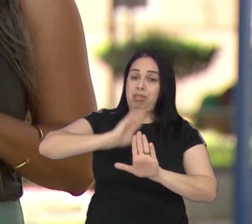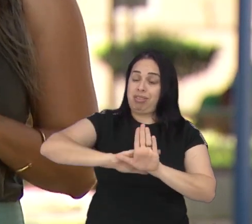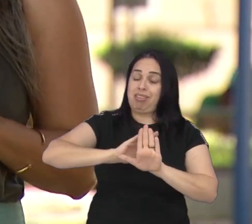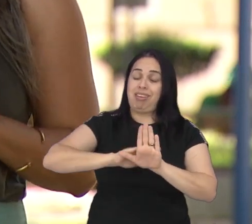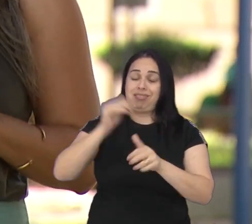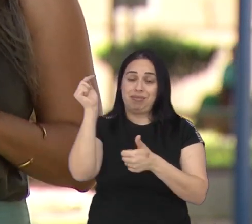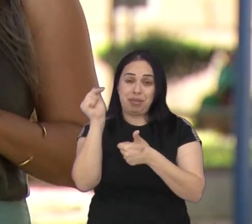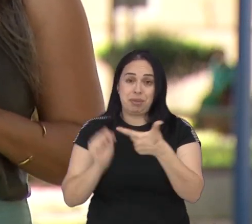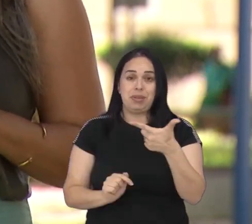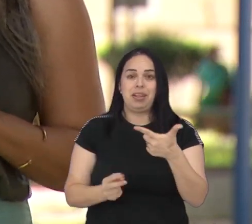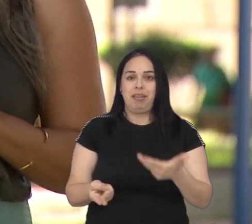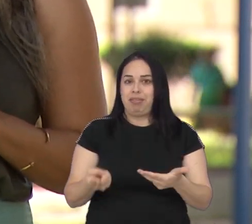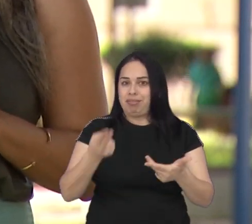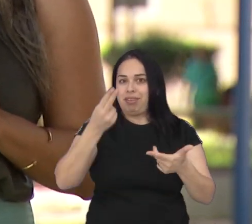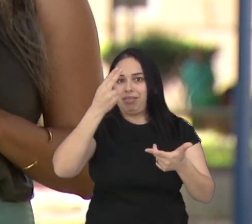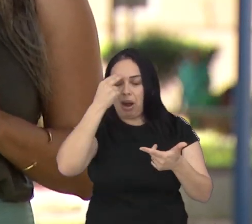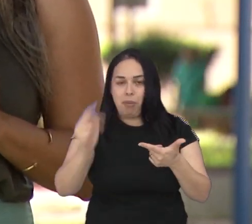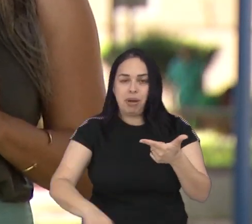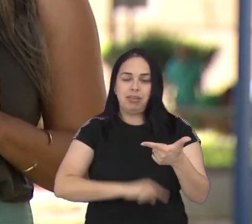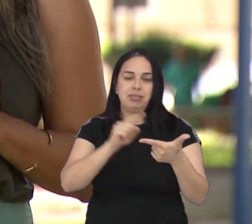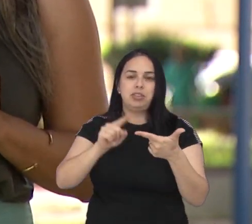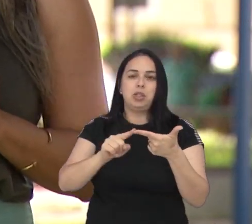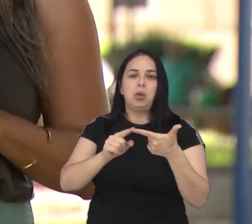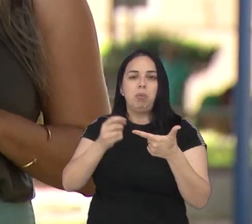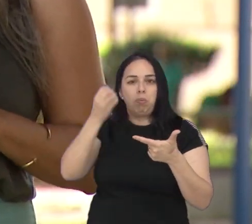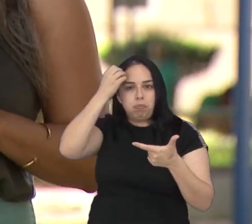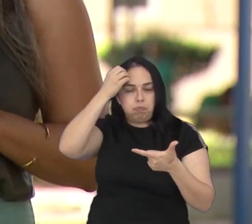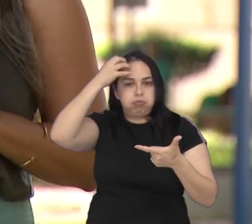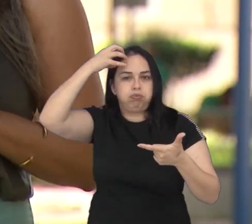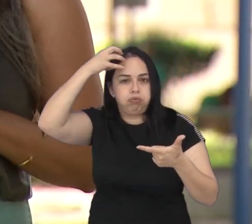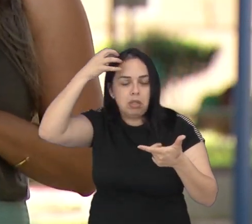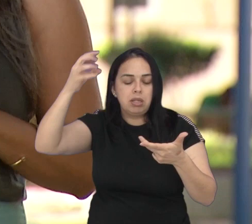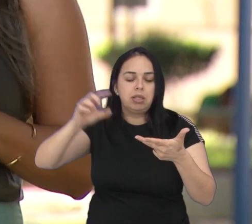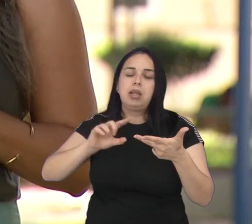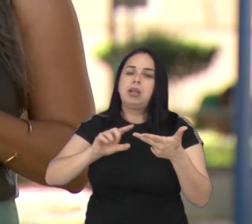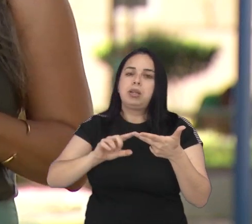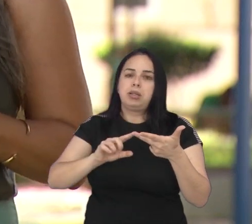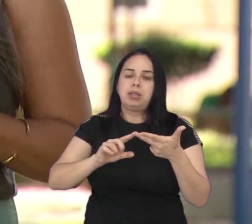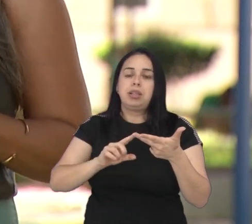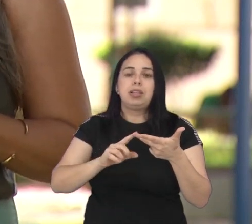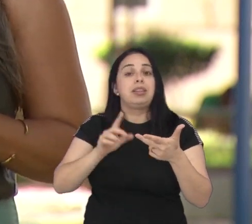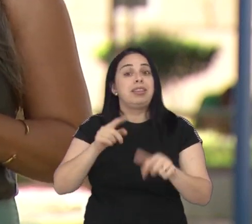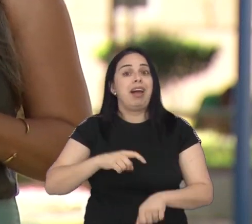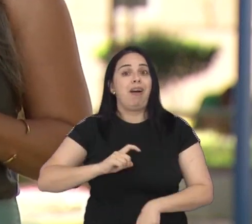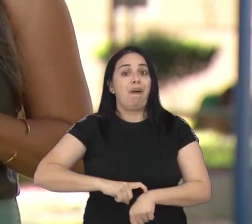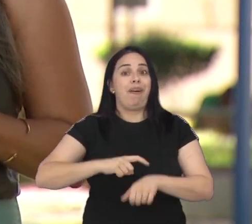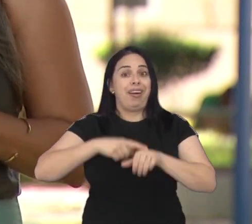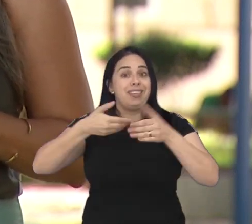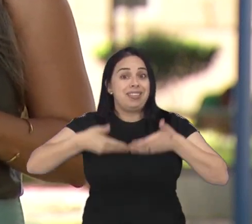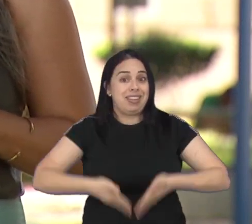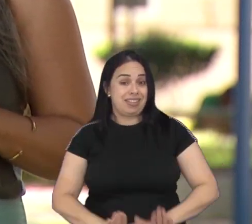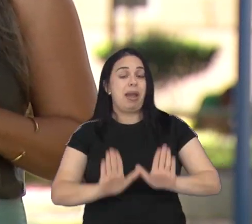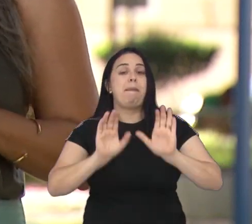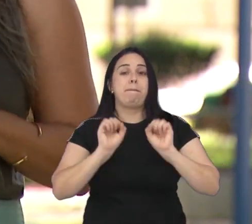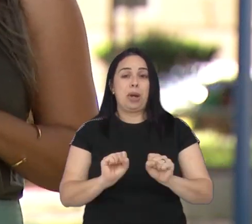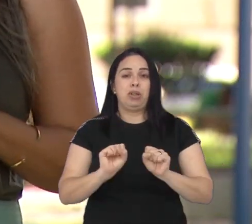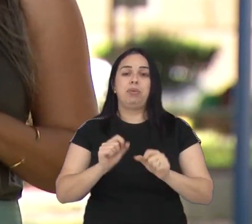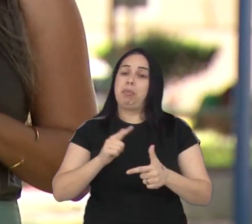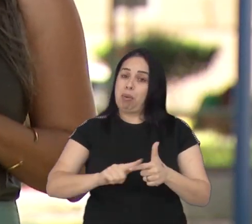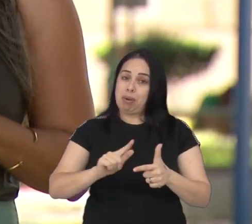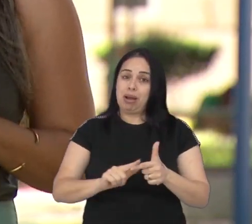ser diversas, vão desde traumas na cabeça, tumores, complicações no momento do parto,